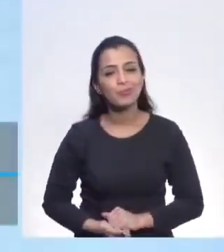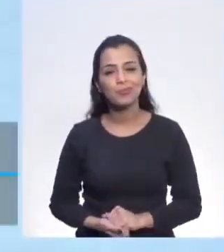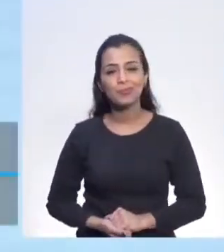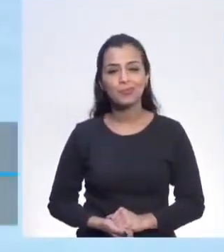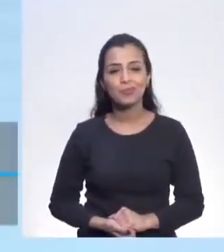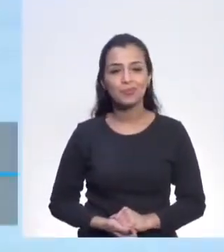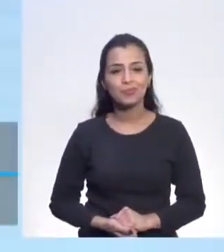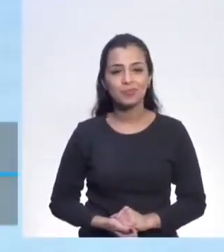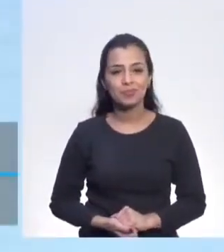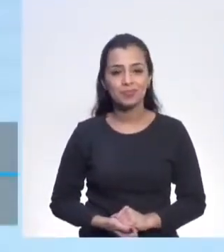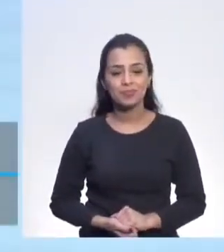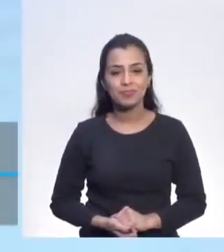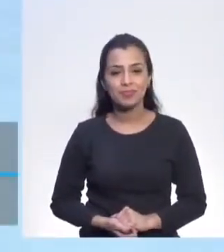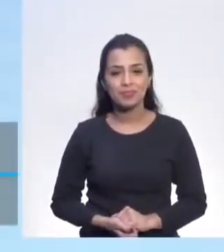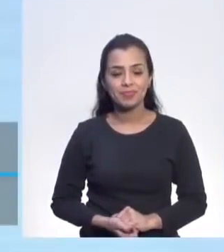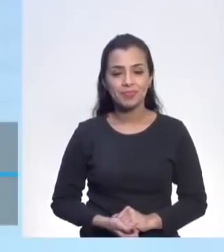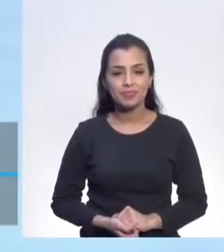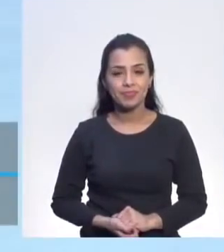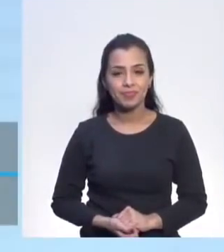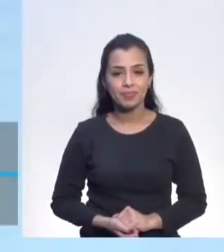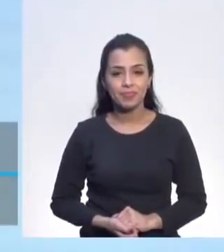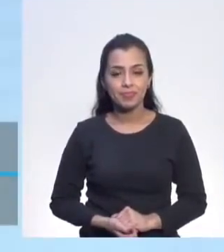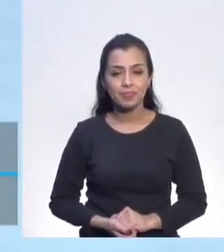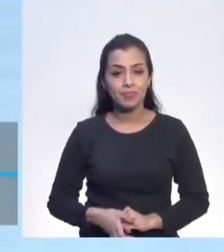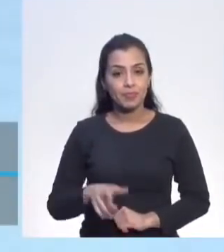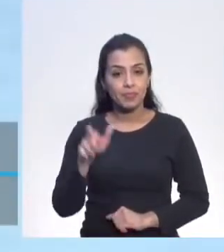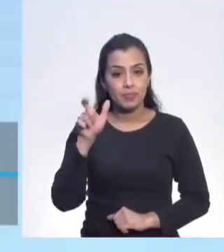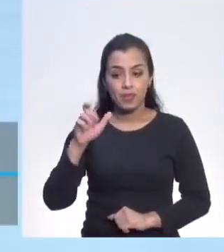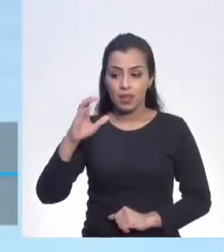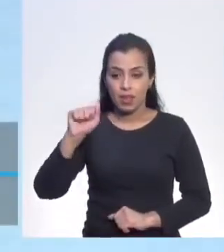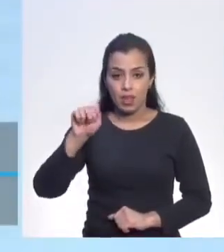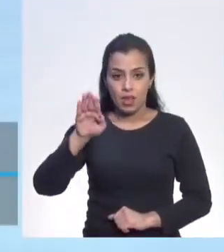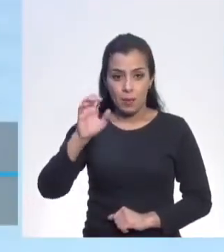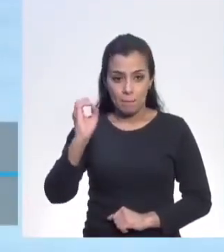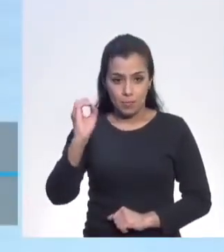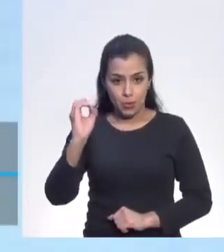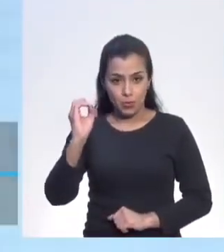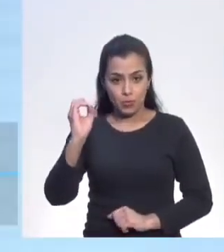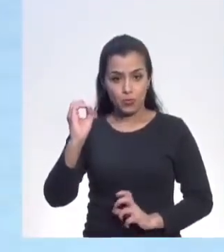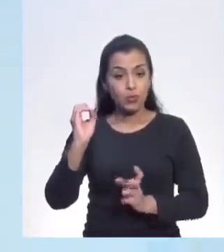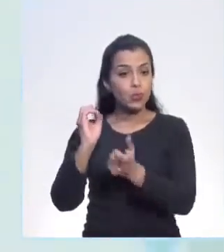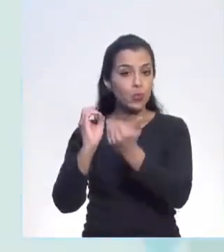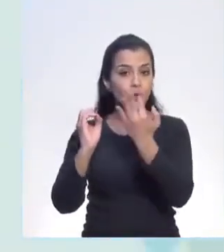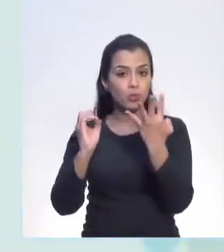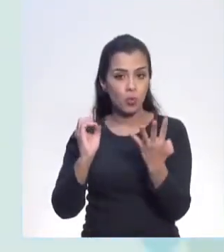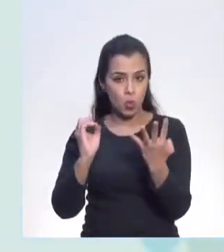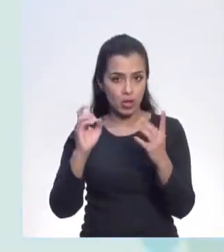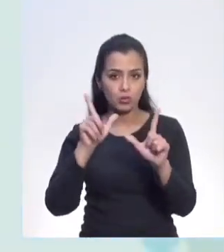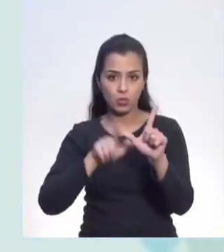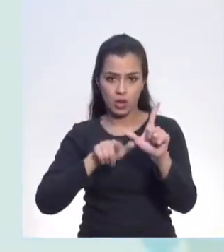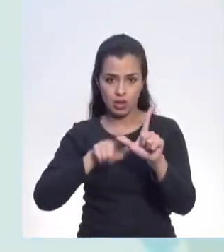palavra cabo. A palavra cabo tem 4 letras.